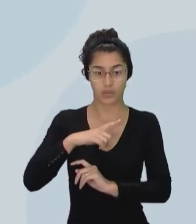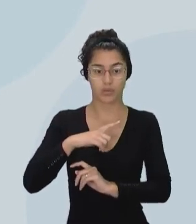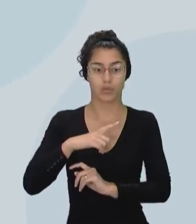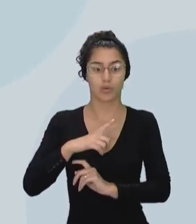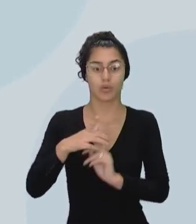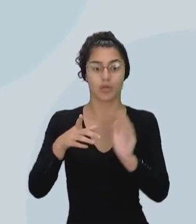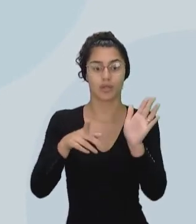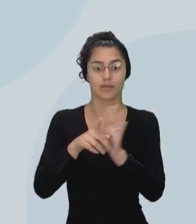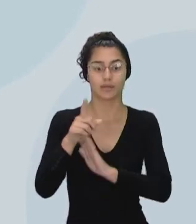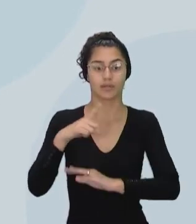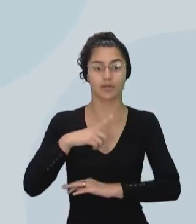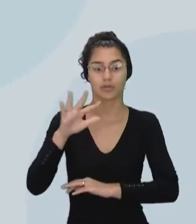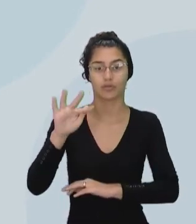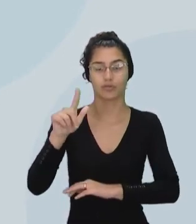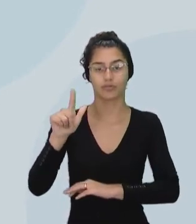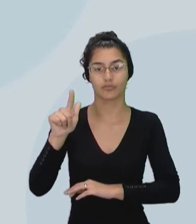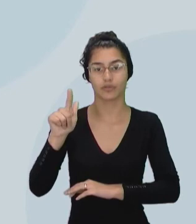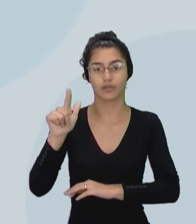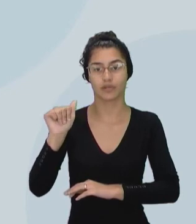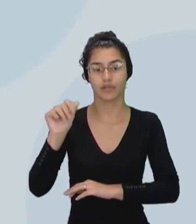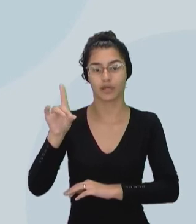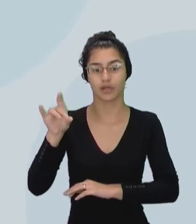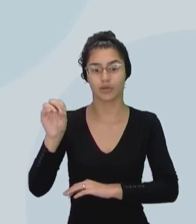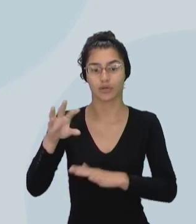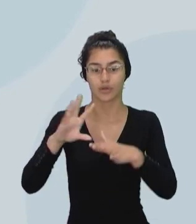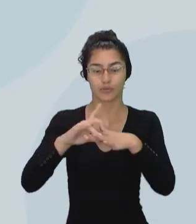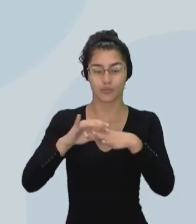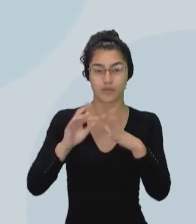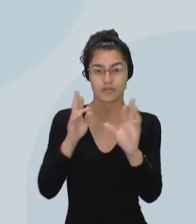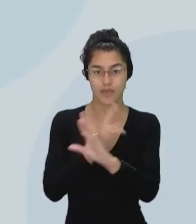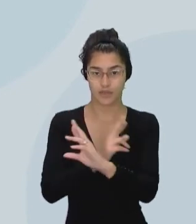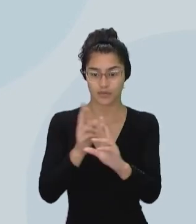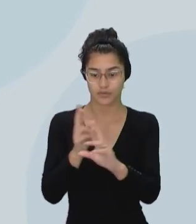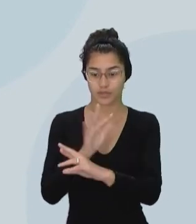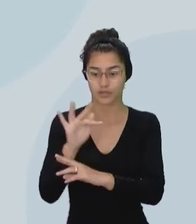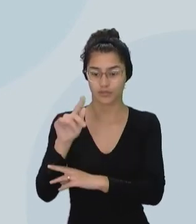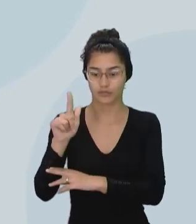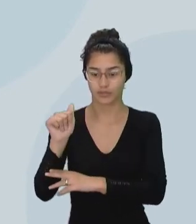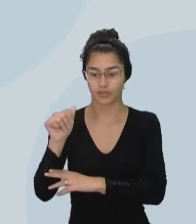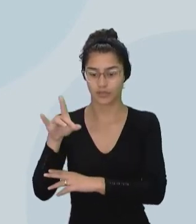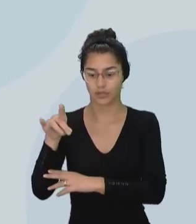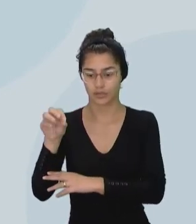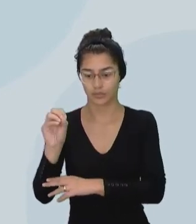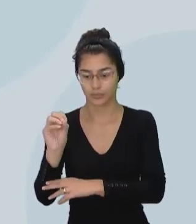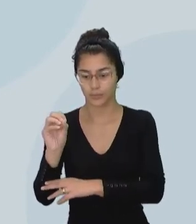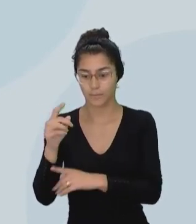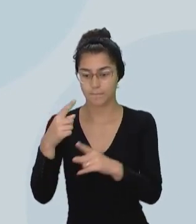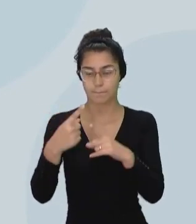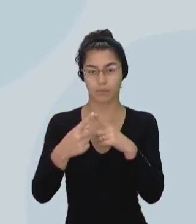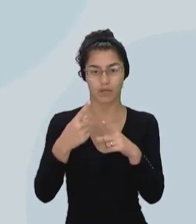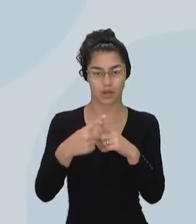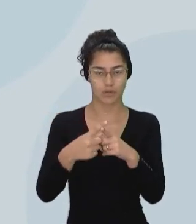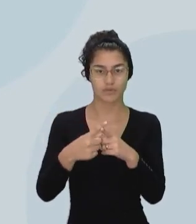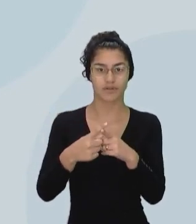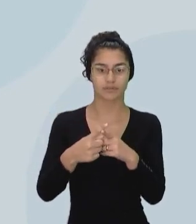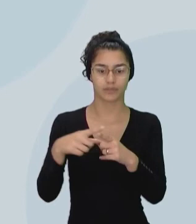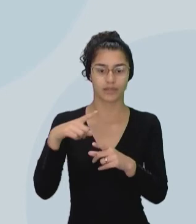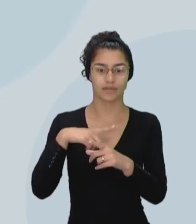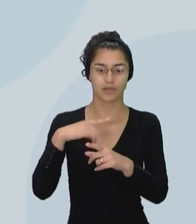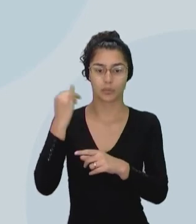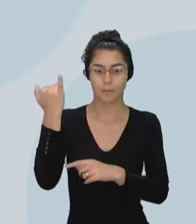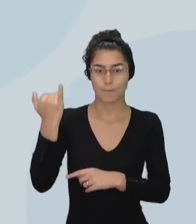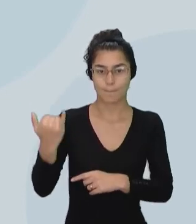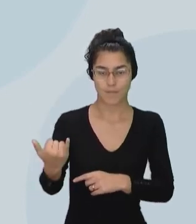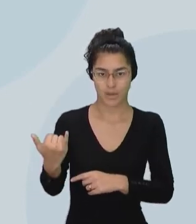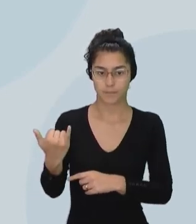a questão do fígado, então eu tenho ali, olha, doenças relacionadas ao fígado por causa dos quadros de